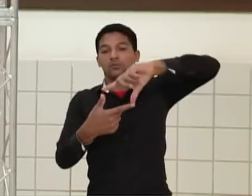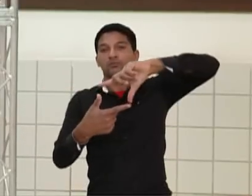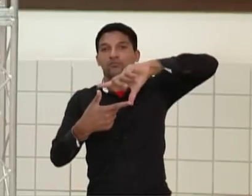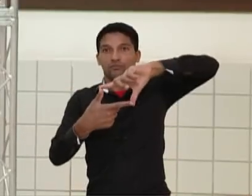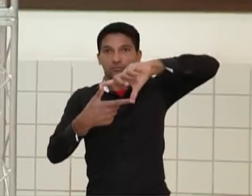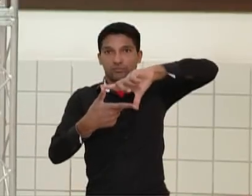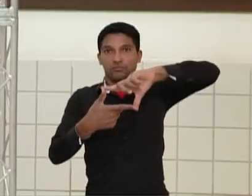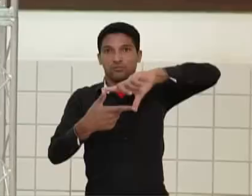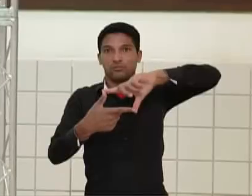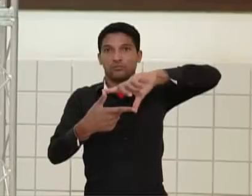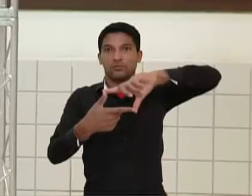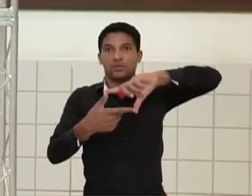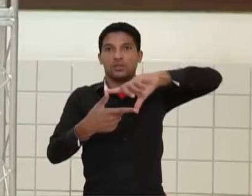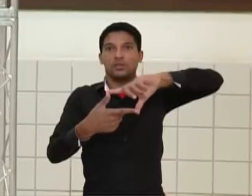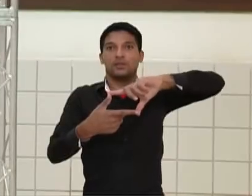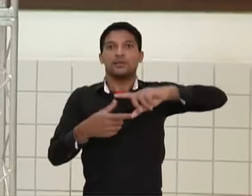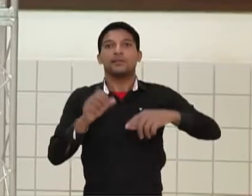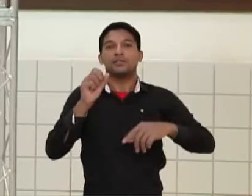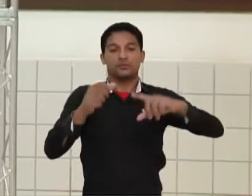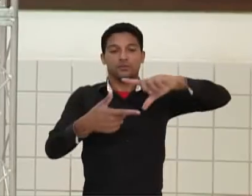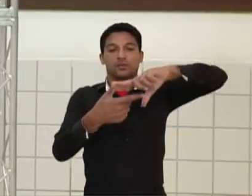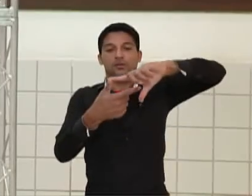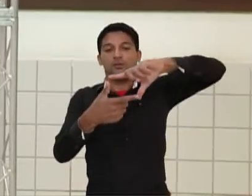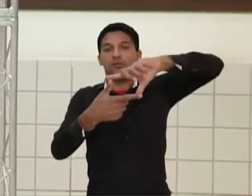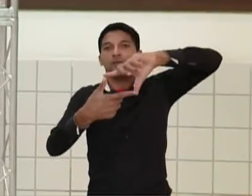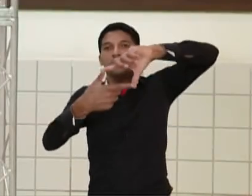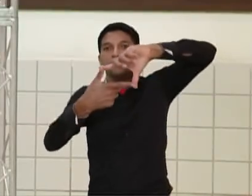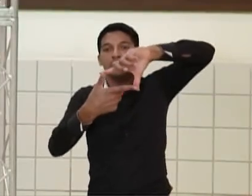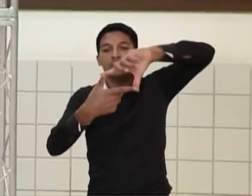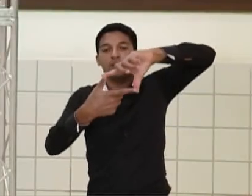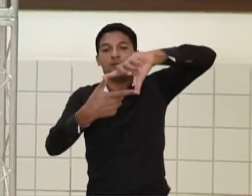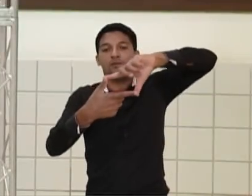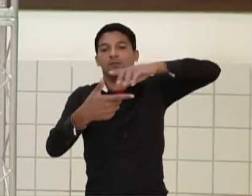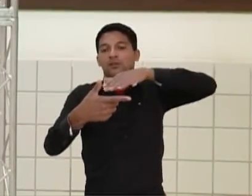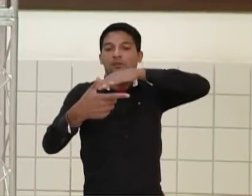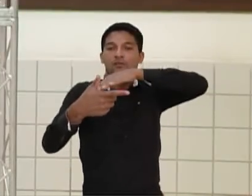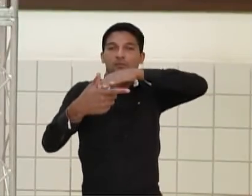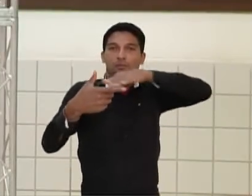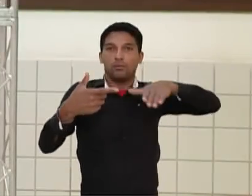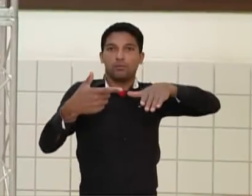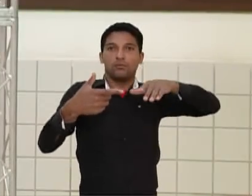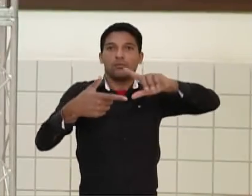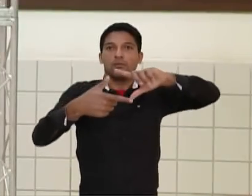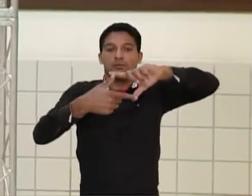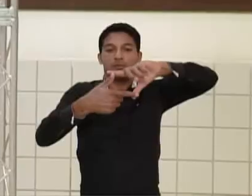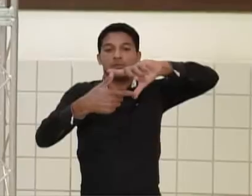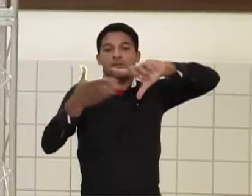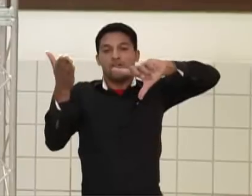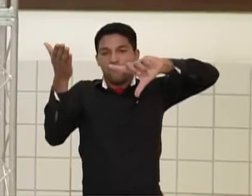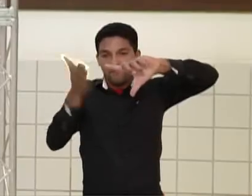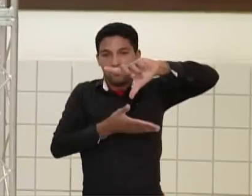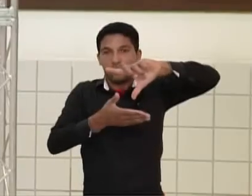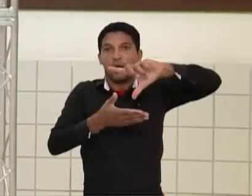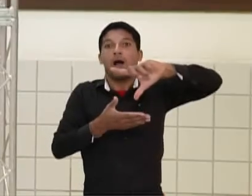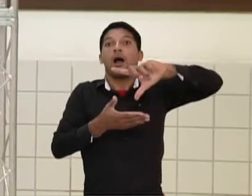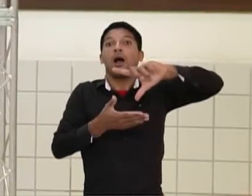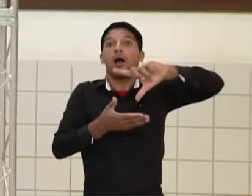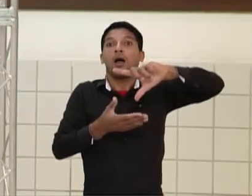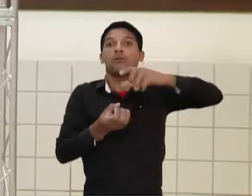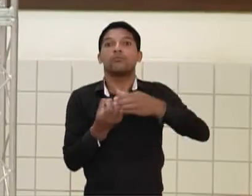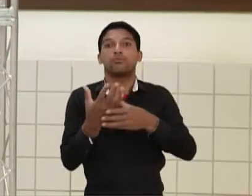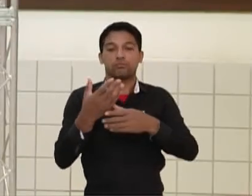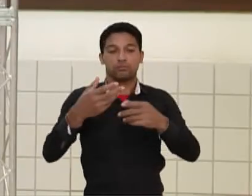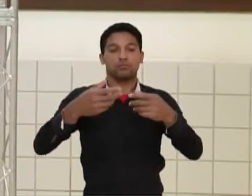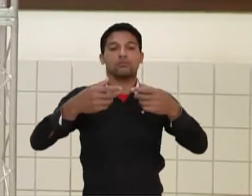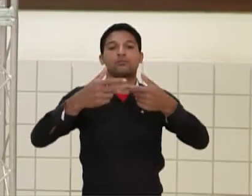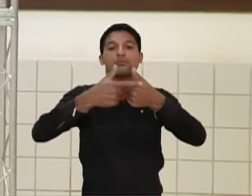triângulo isósceles e passar uma reta paralela à base em qualquer altura, você tem os trapézios. Se você cortou o triângulo retângulo,